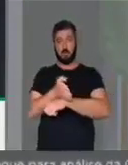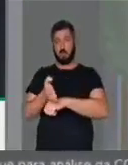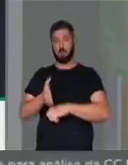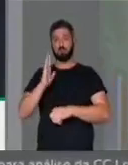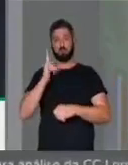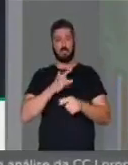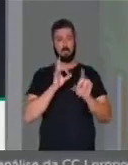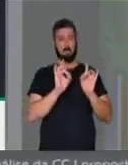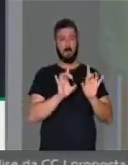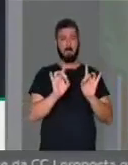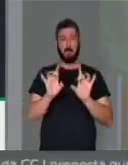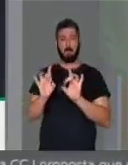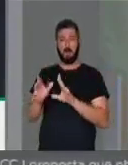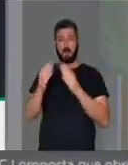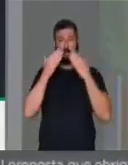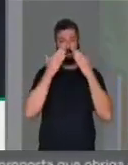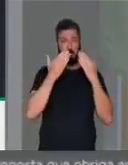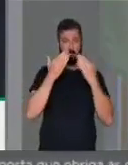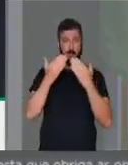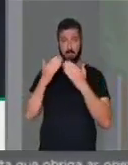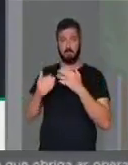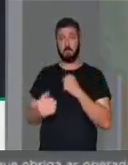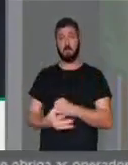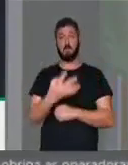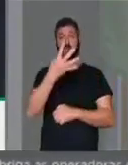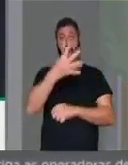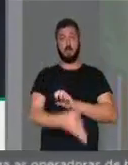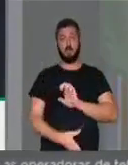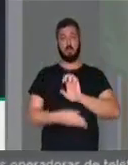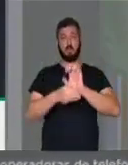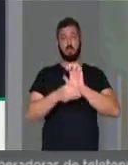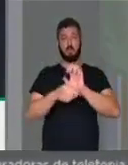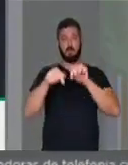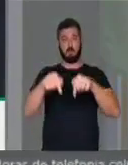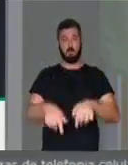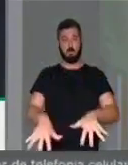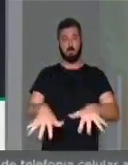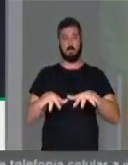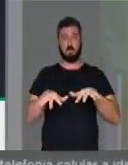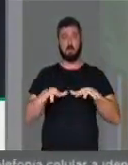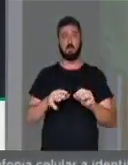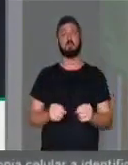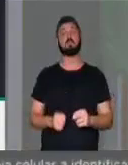regimentalmente previsto, foram apresentadas 4 emendas de plenário.